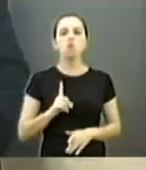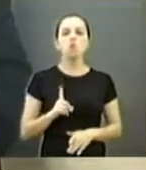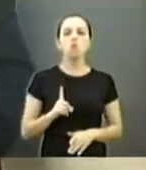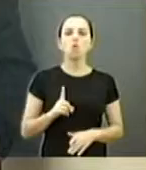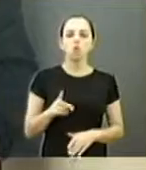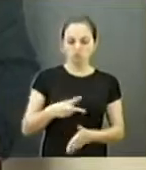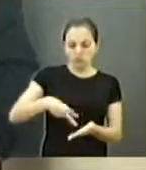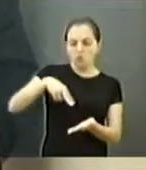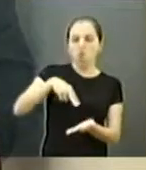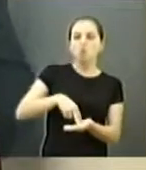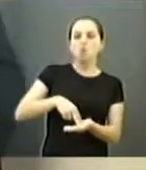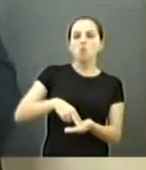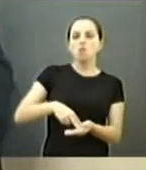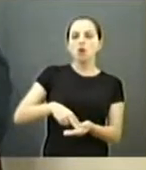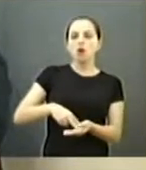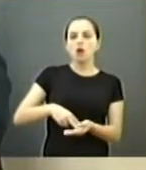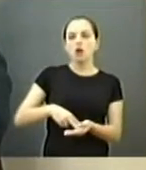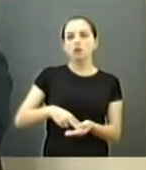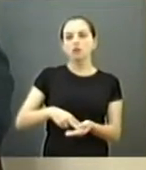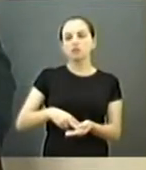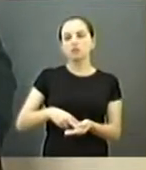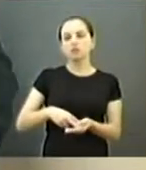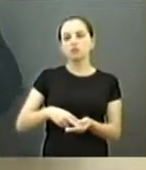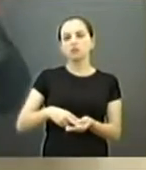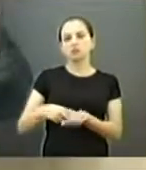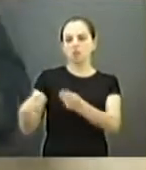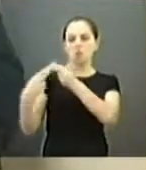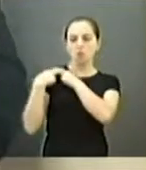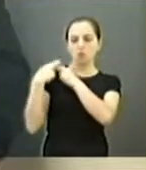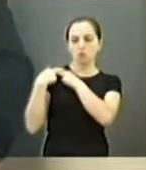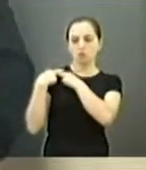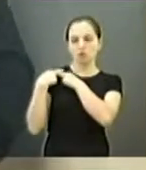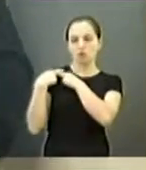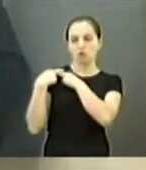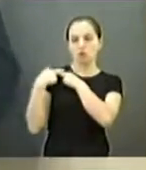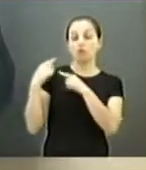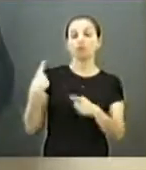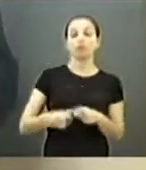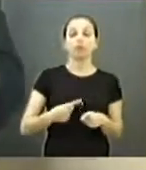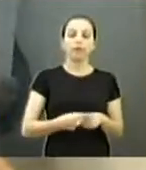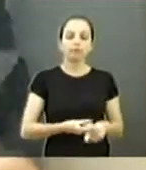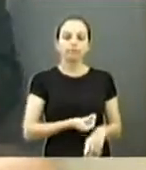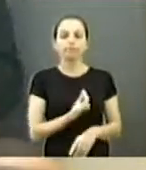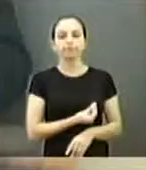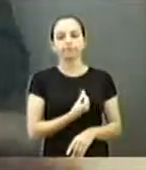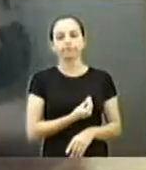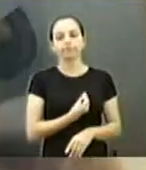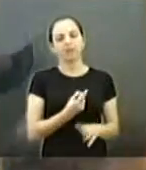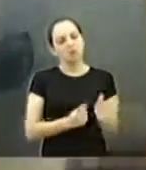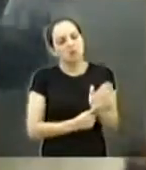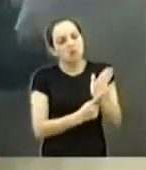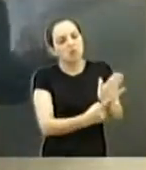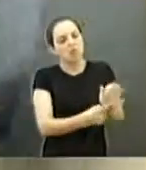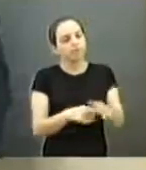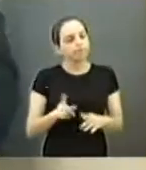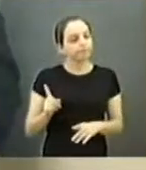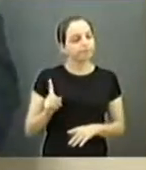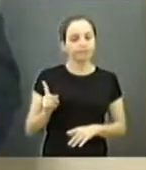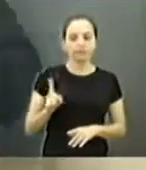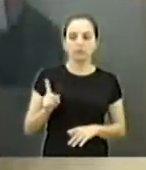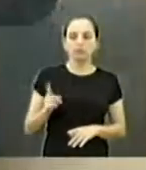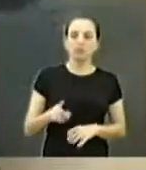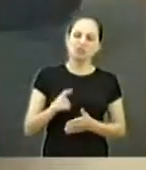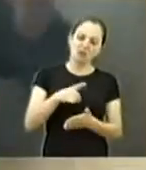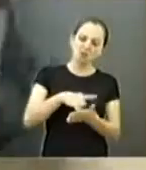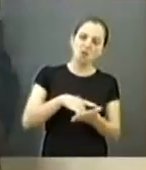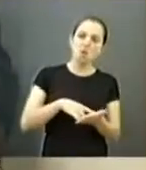aqui tem que ter responsabilidade. Porque são vidas. E aí, eu não preciso mostrar porque está aqui os documentos.